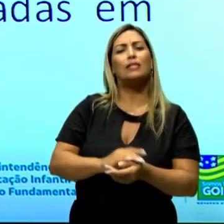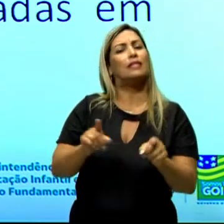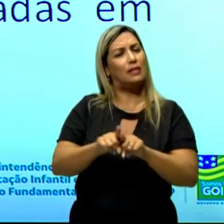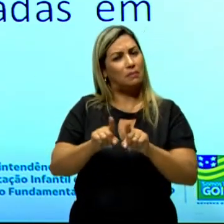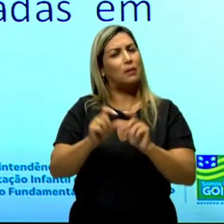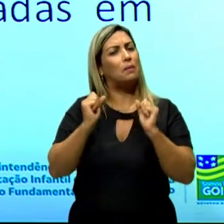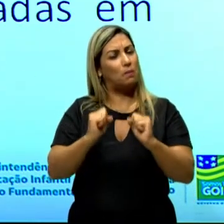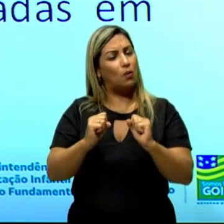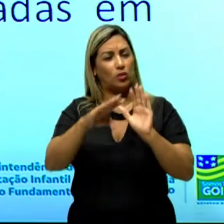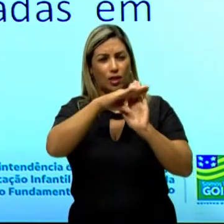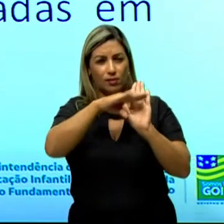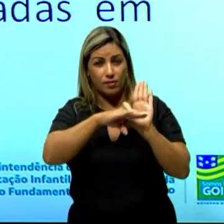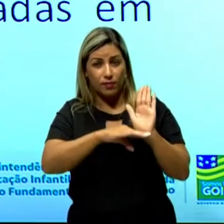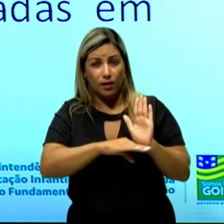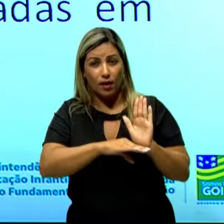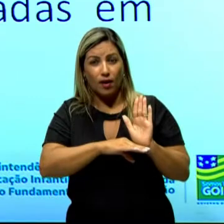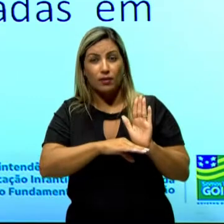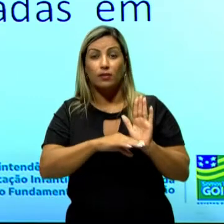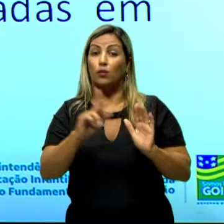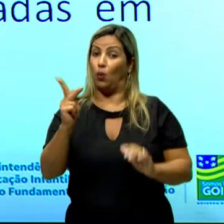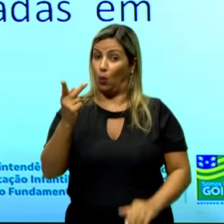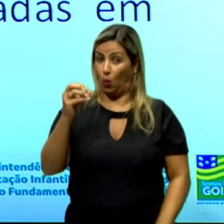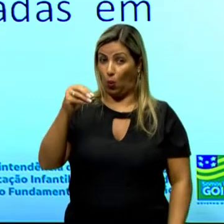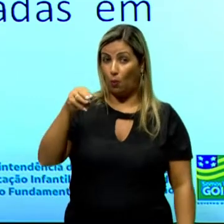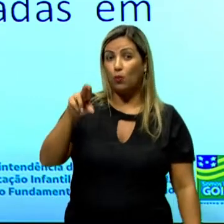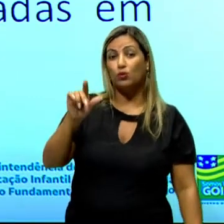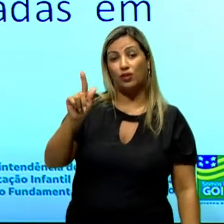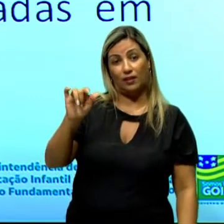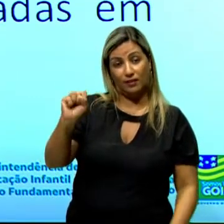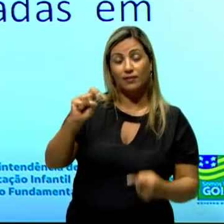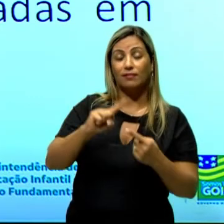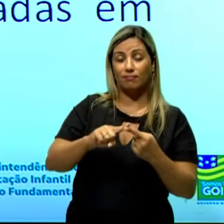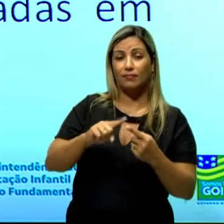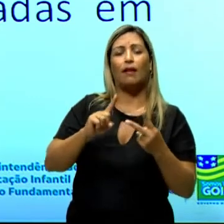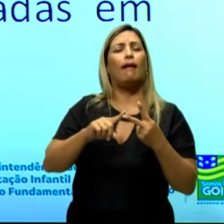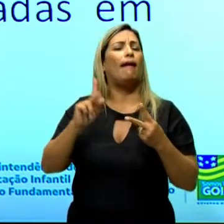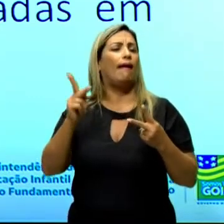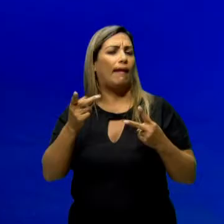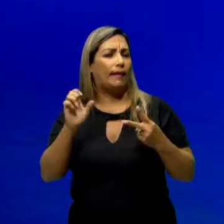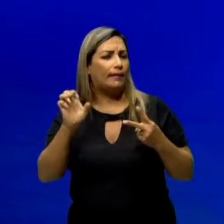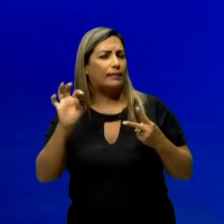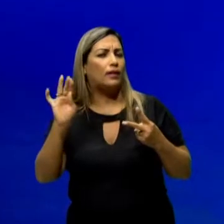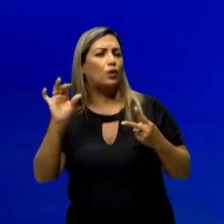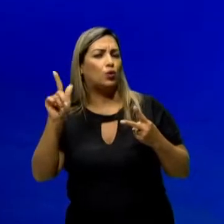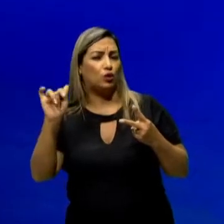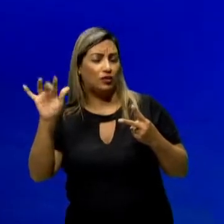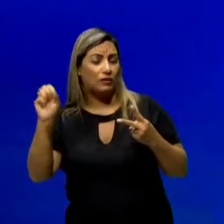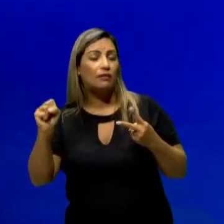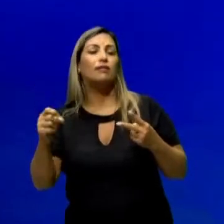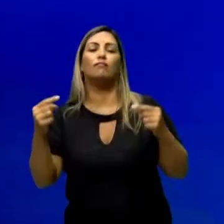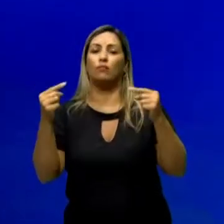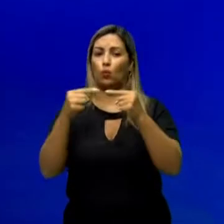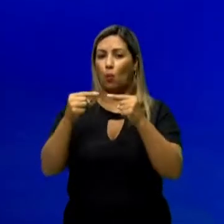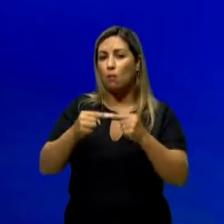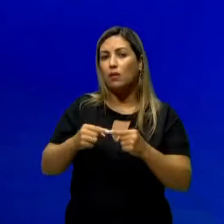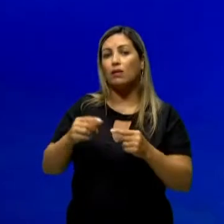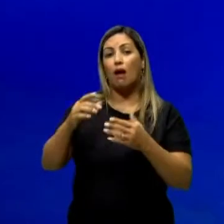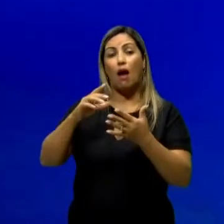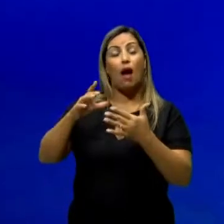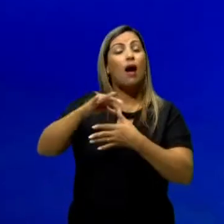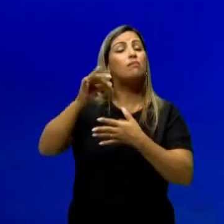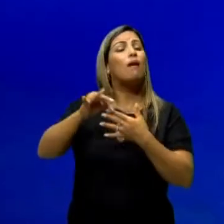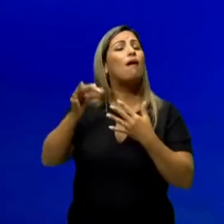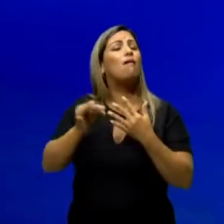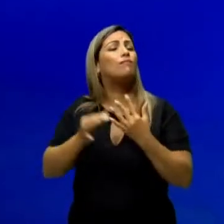também podem ser classificadas em homogêneas e heterogêneas, de acordo com os seus aspectos,